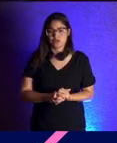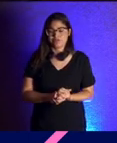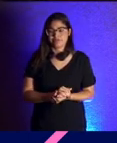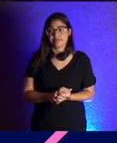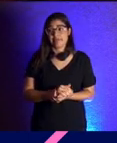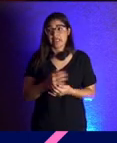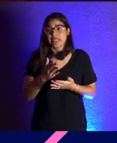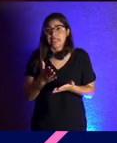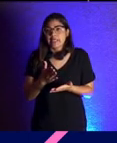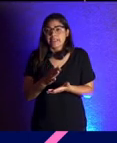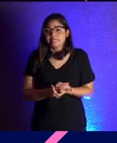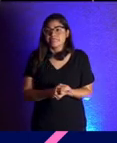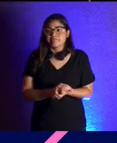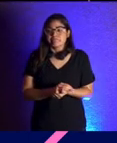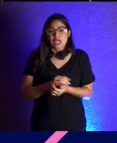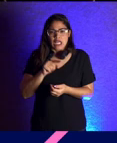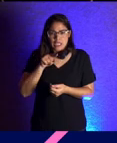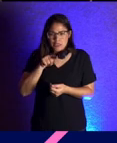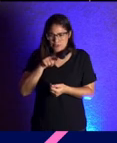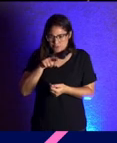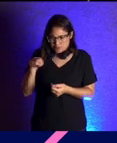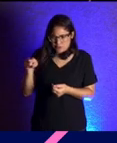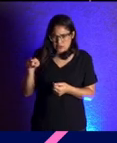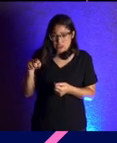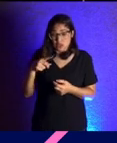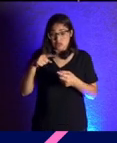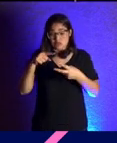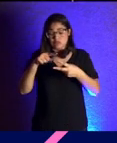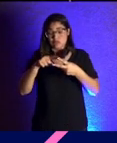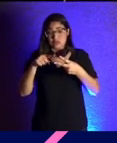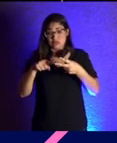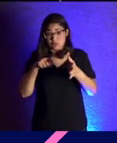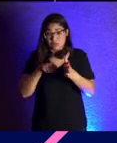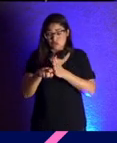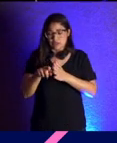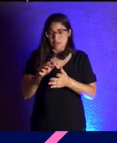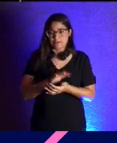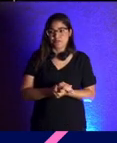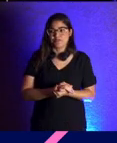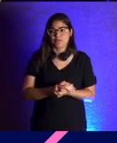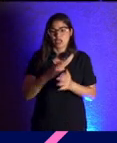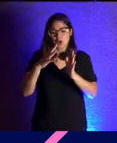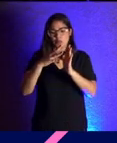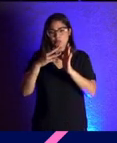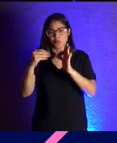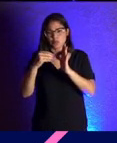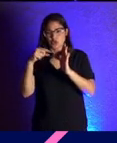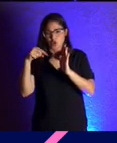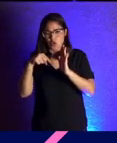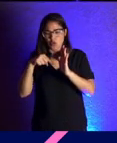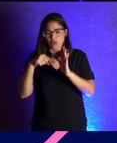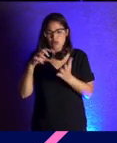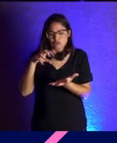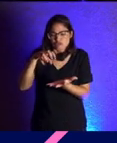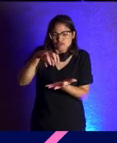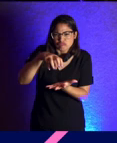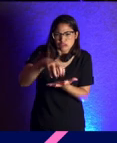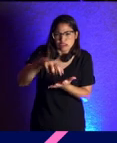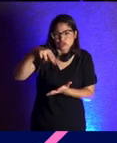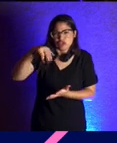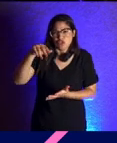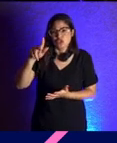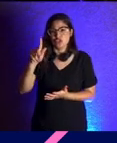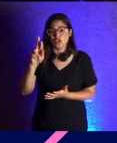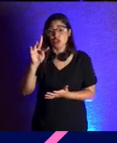vocês, essa é uma segunda pergunta, tá? A concentração de nitrogênio é analisada isoladamente